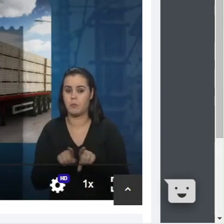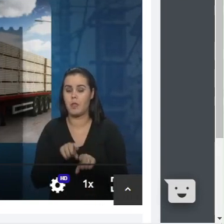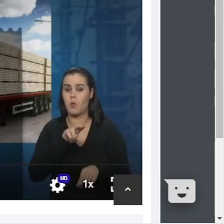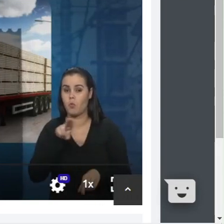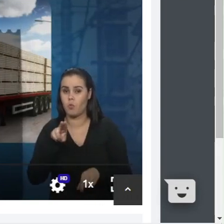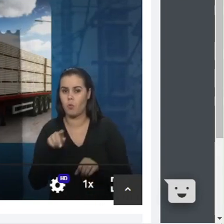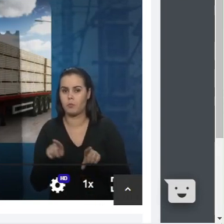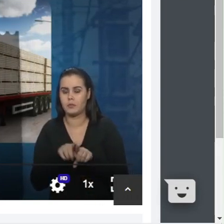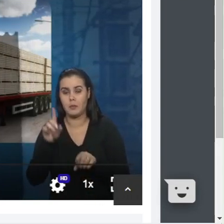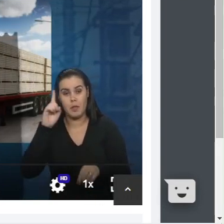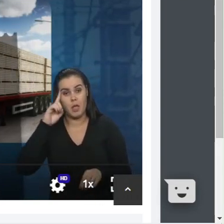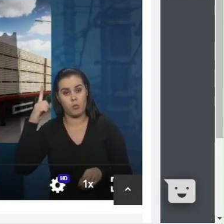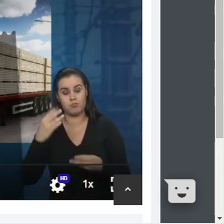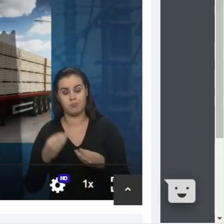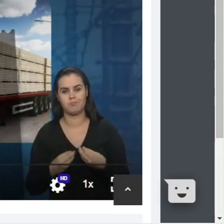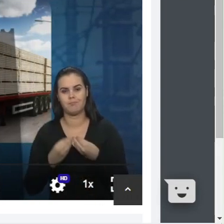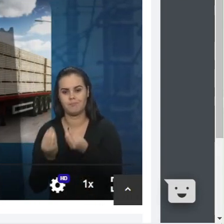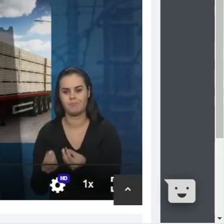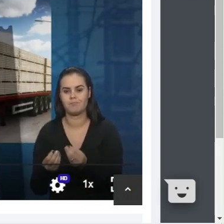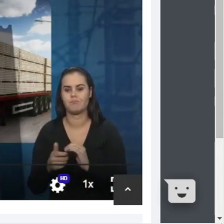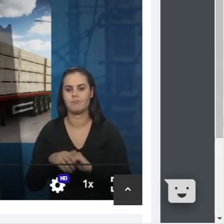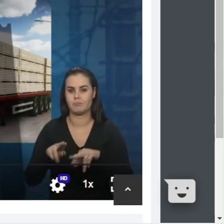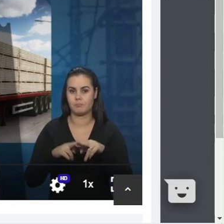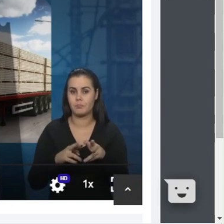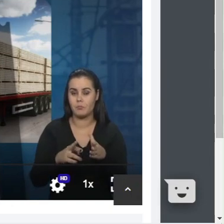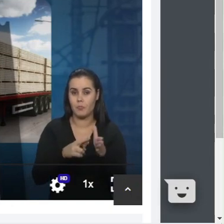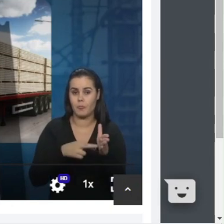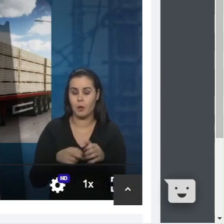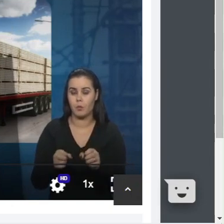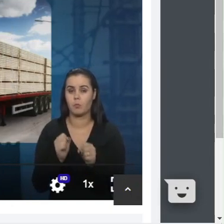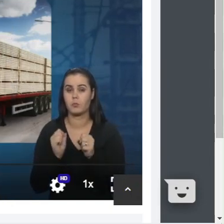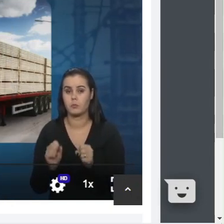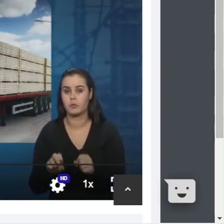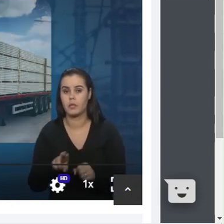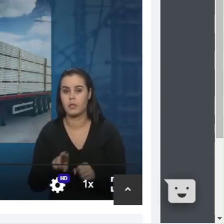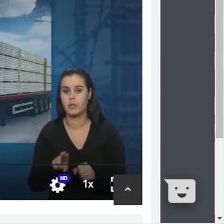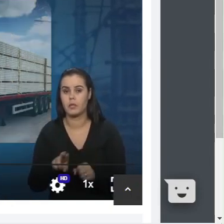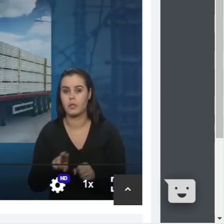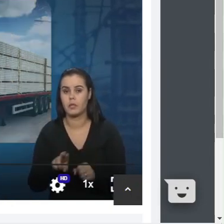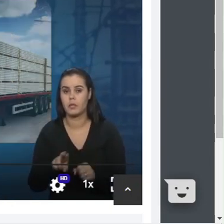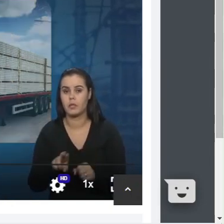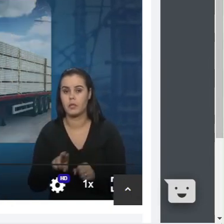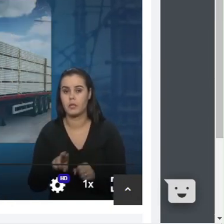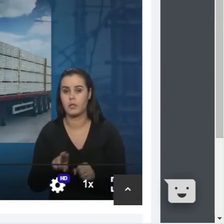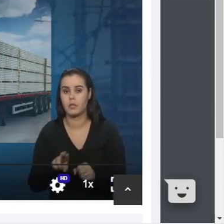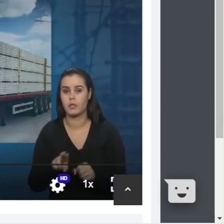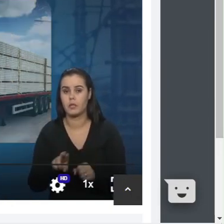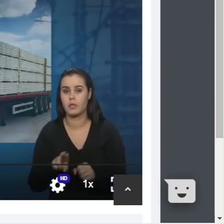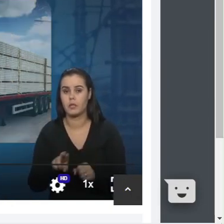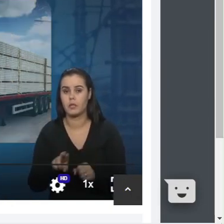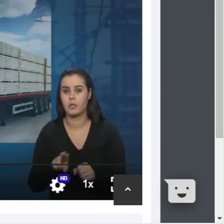de entrega. Com esses dados, podemos usar uma ferramenta muito útil